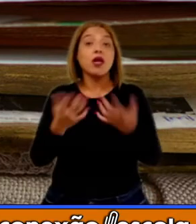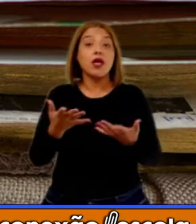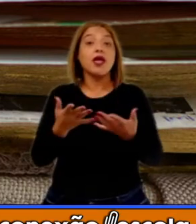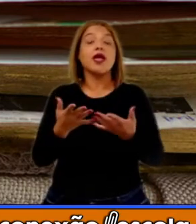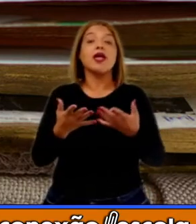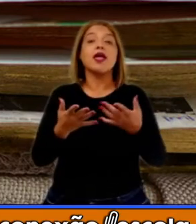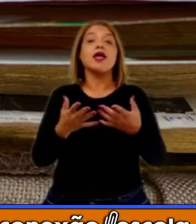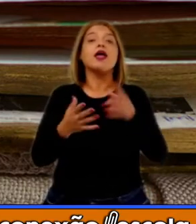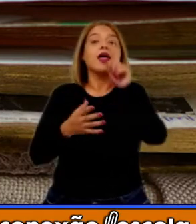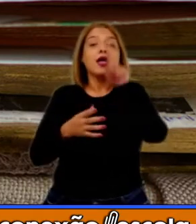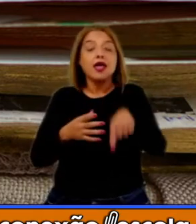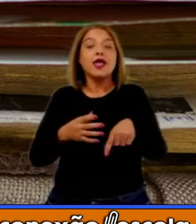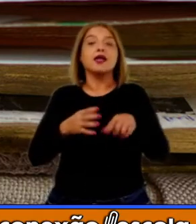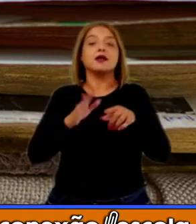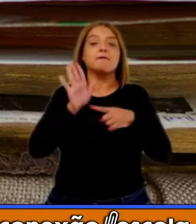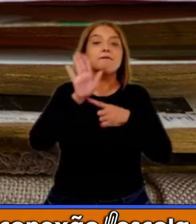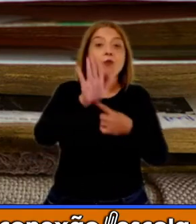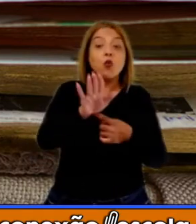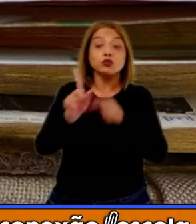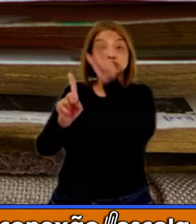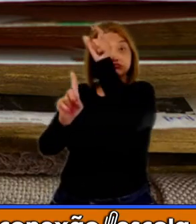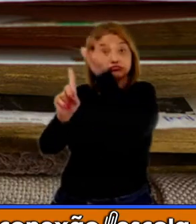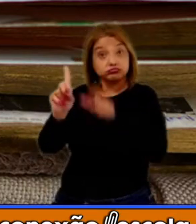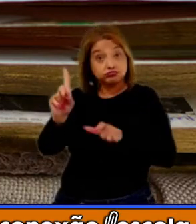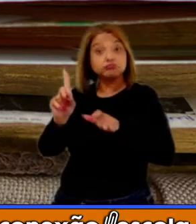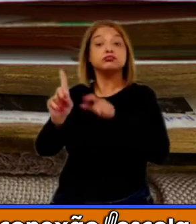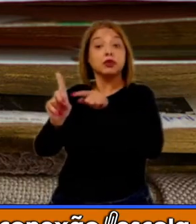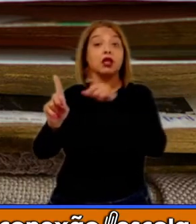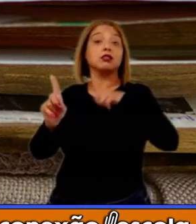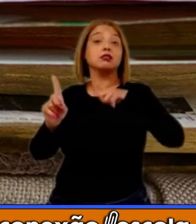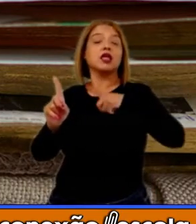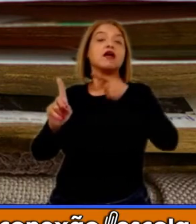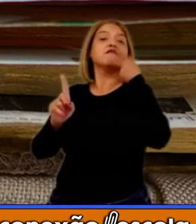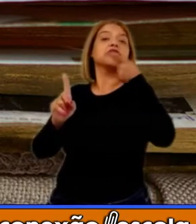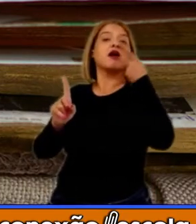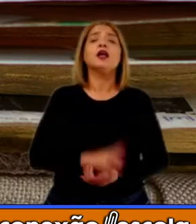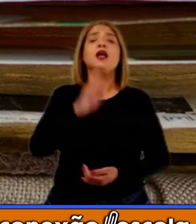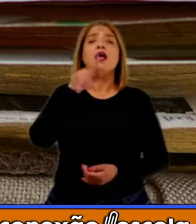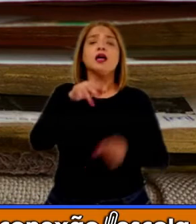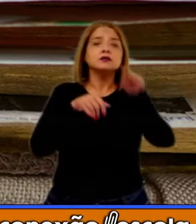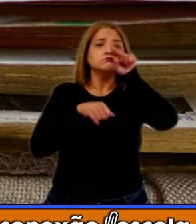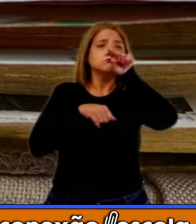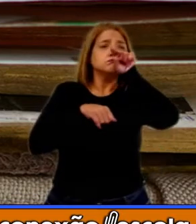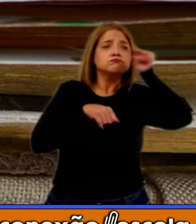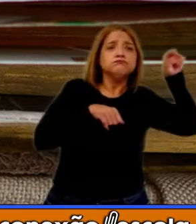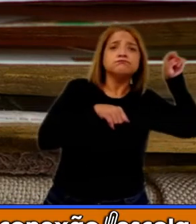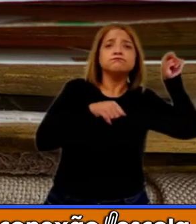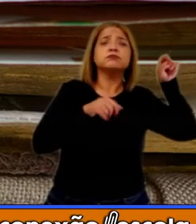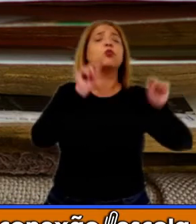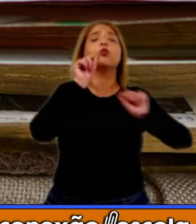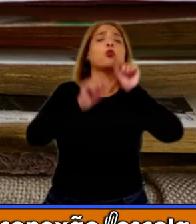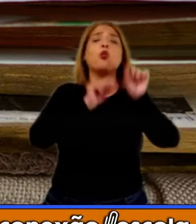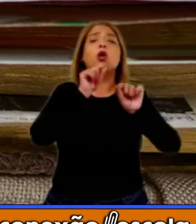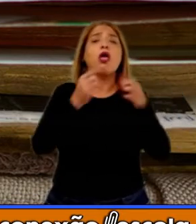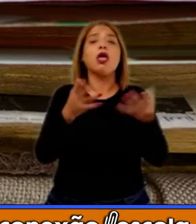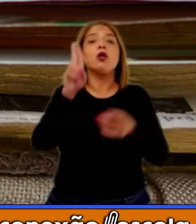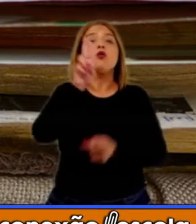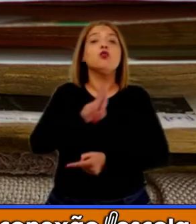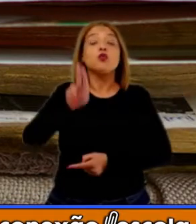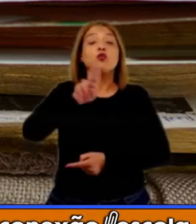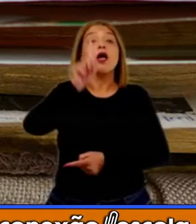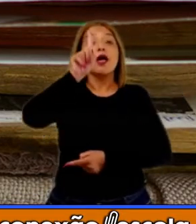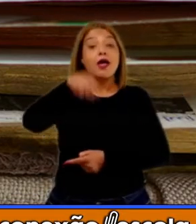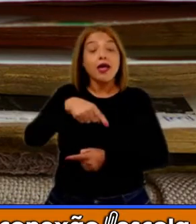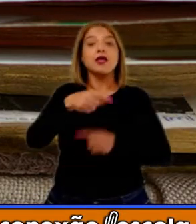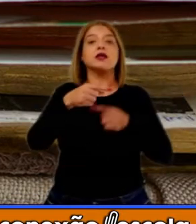indicando que o personagem está falando. E o travessão, ele é usado para